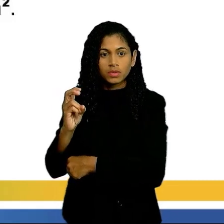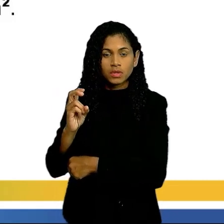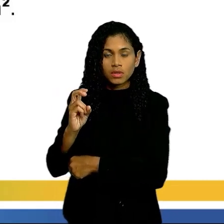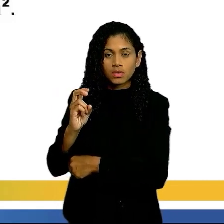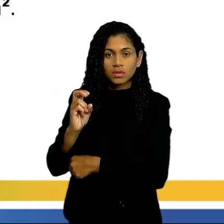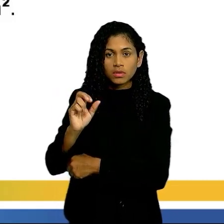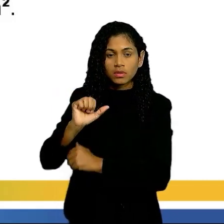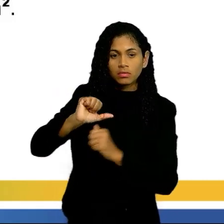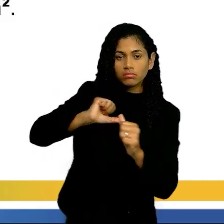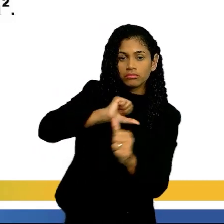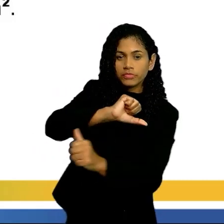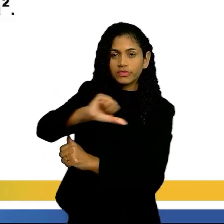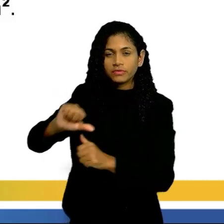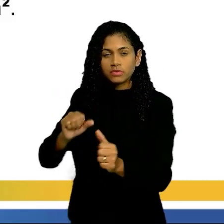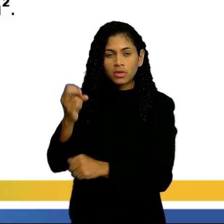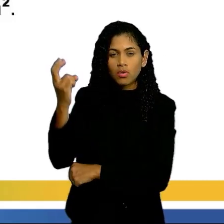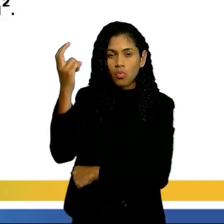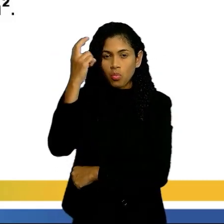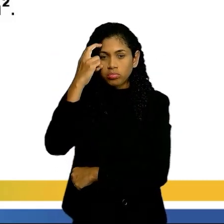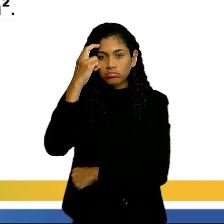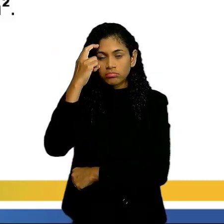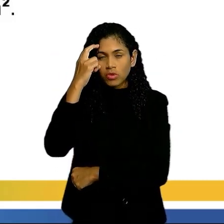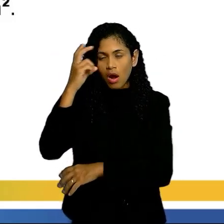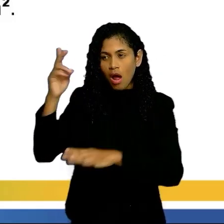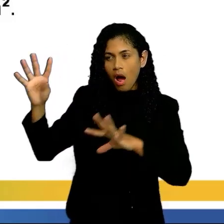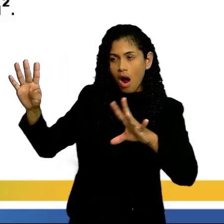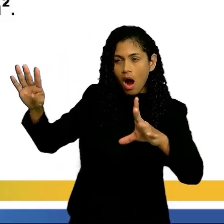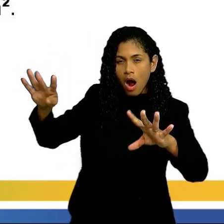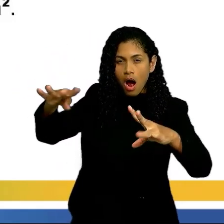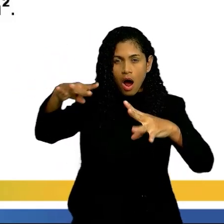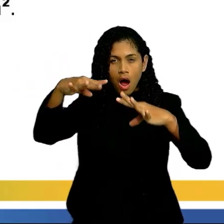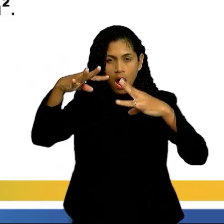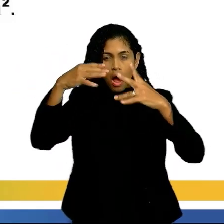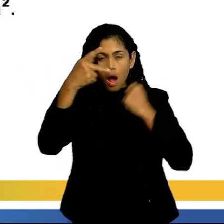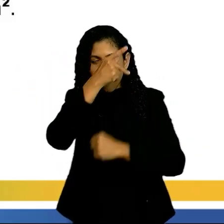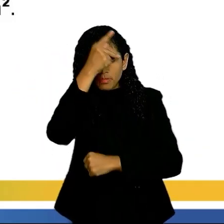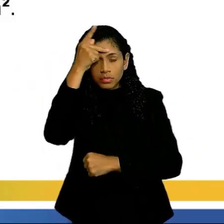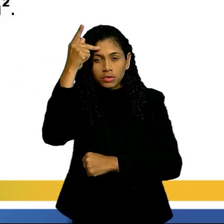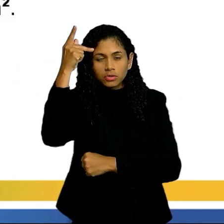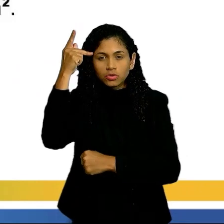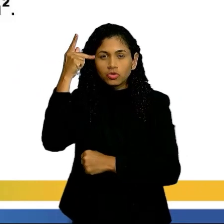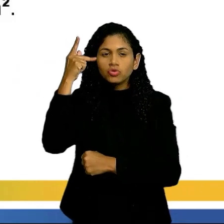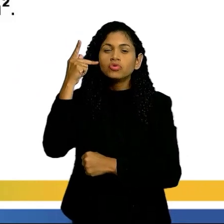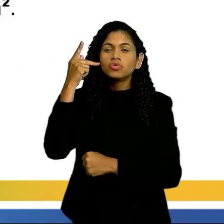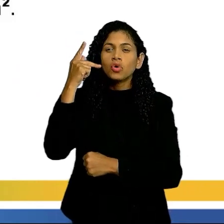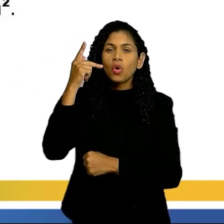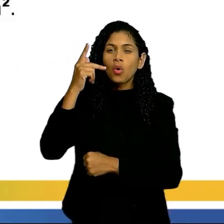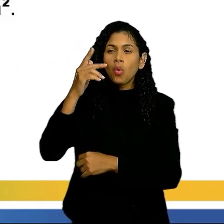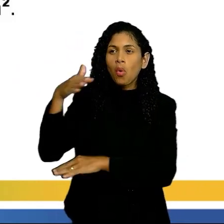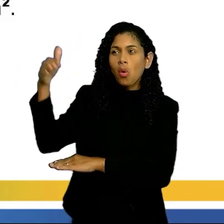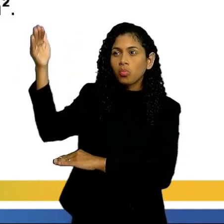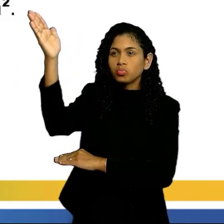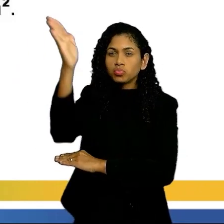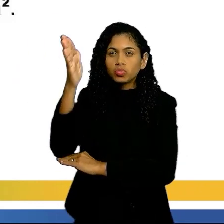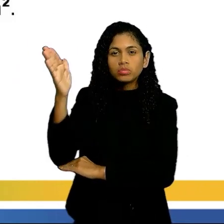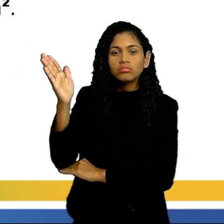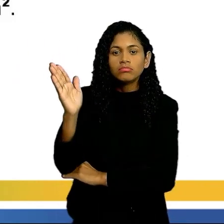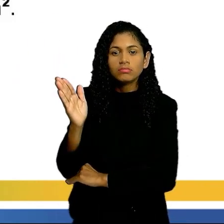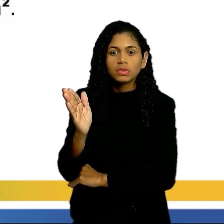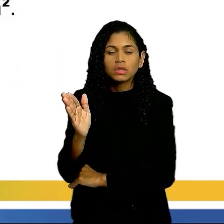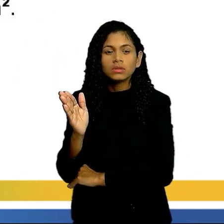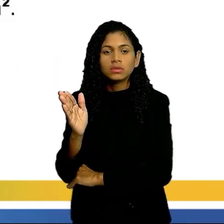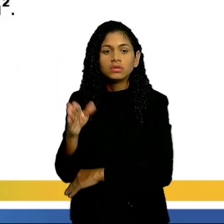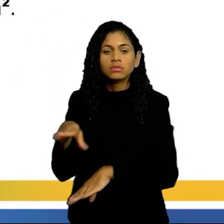pessoas de todas as partes de São Paulo e do Brasil, até a região central